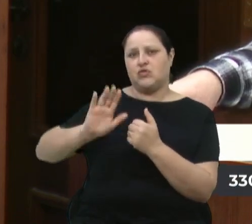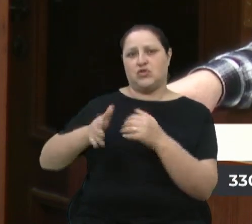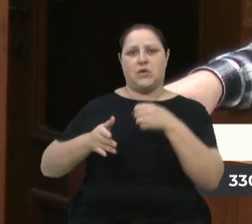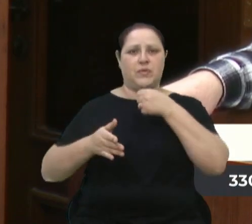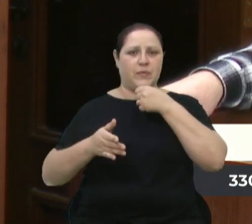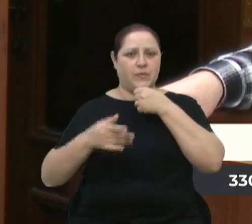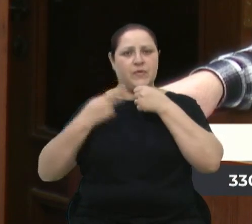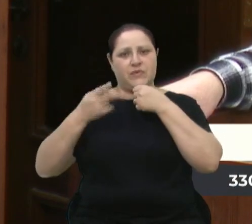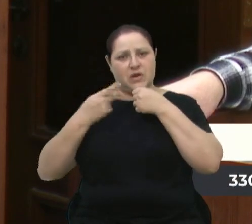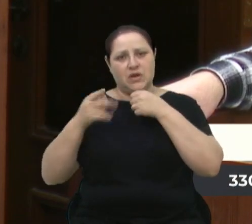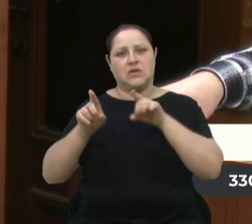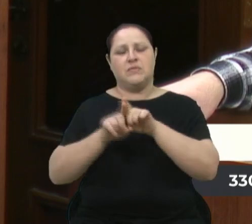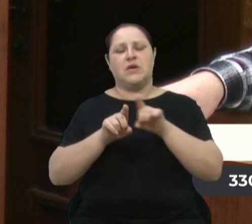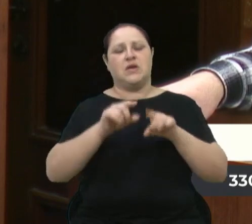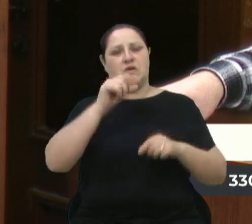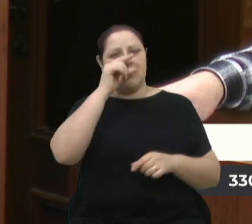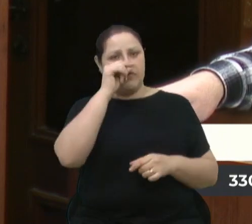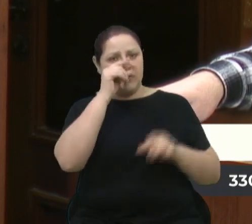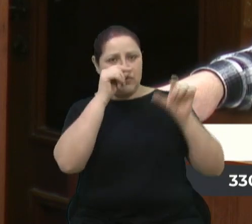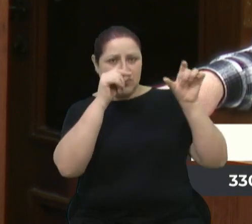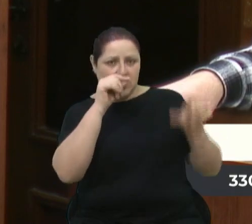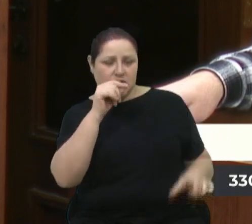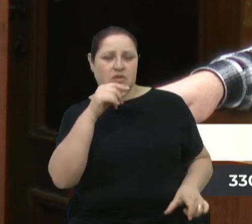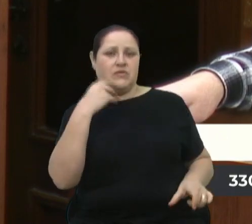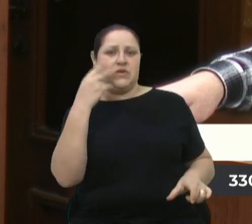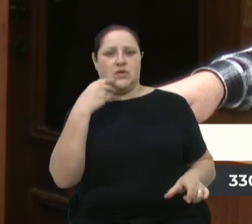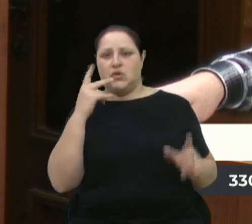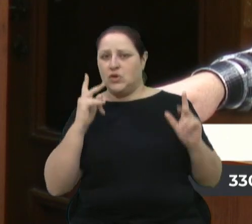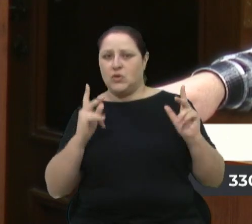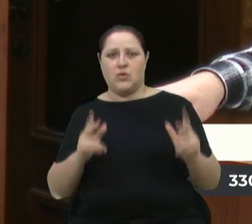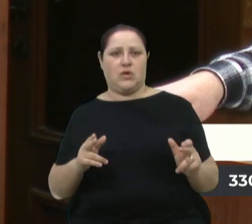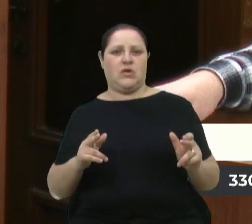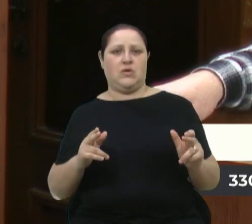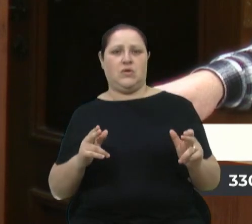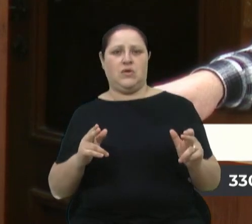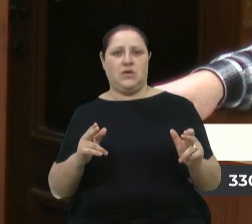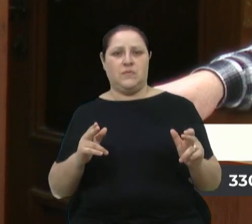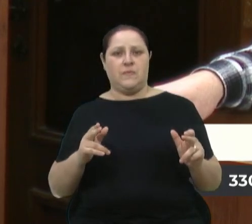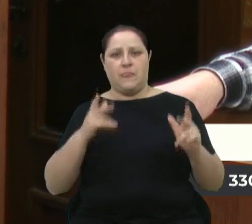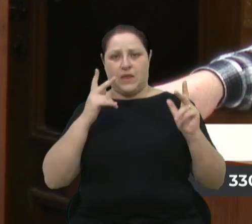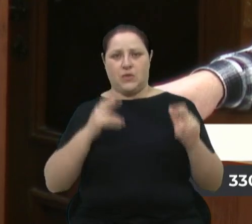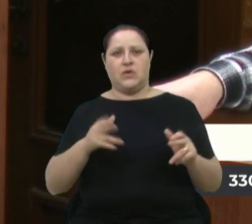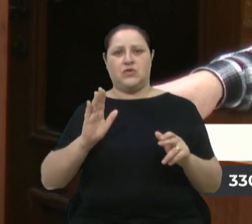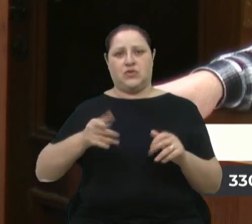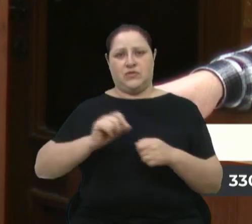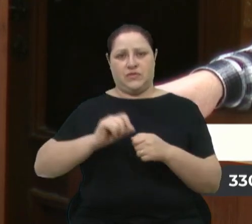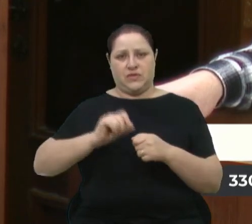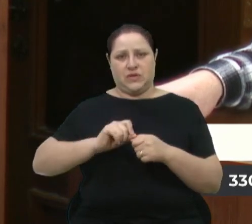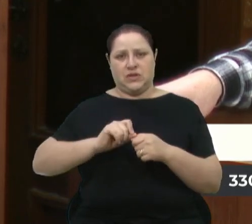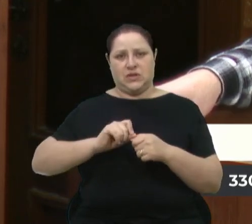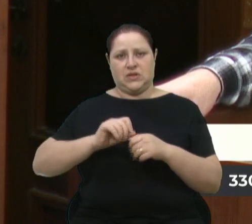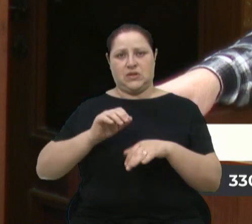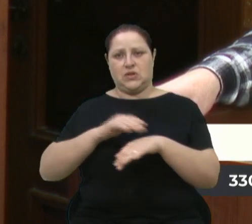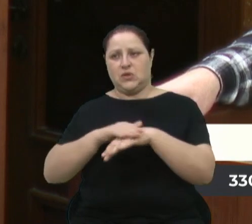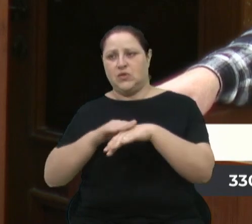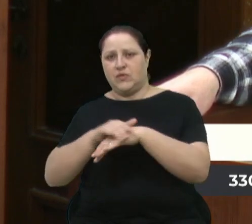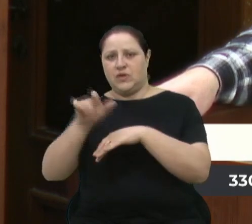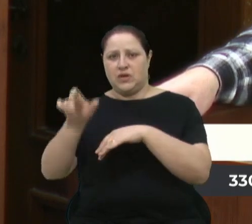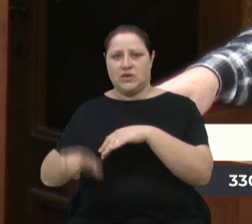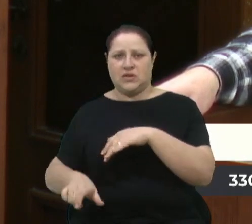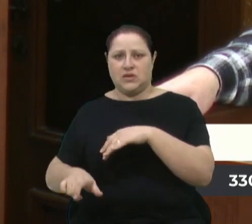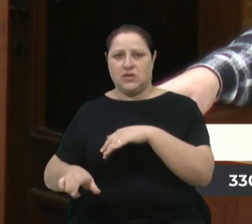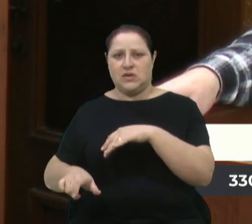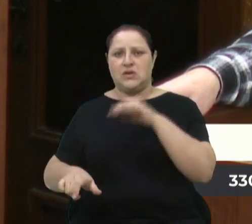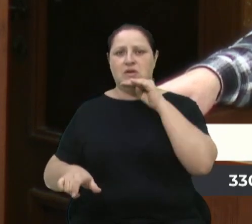microfone, e o vereador Sandro Fantinel, da mesma forma, como fiz isso ao vereador Alexandre